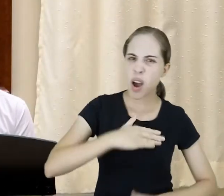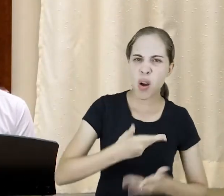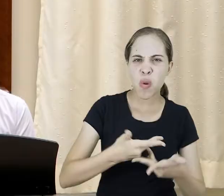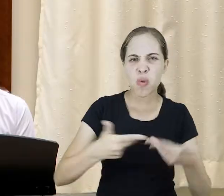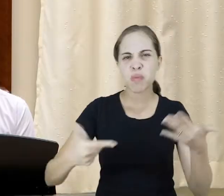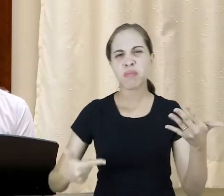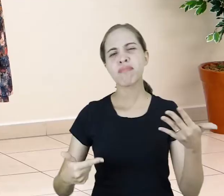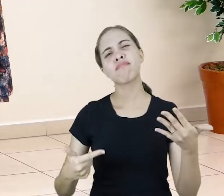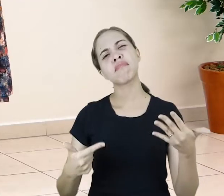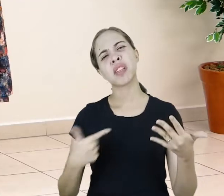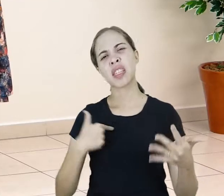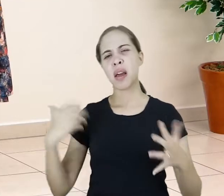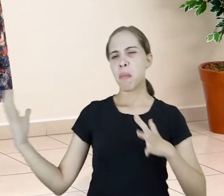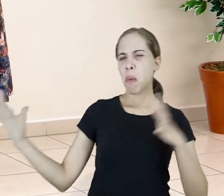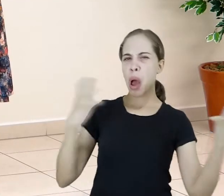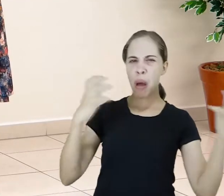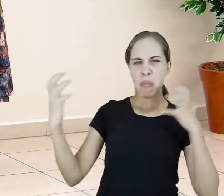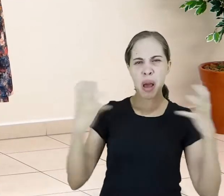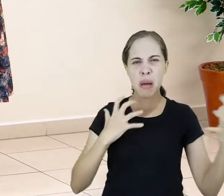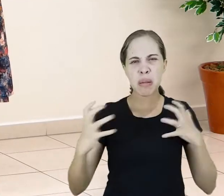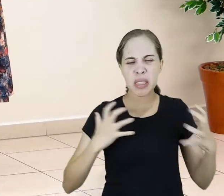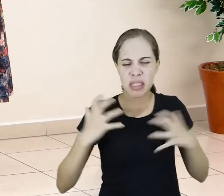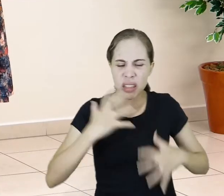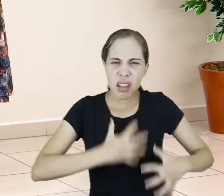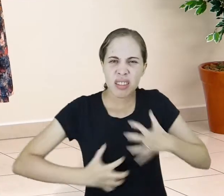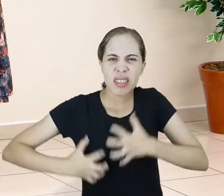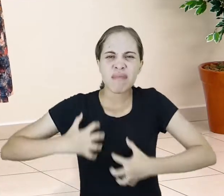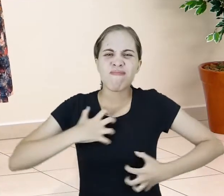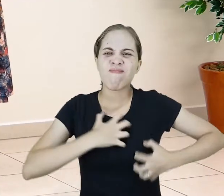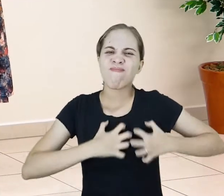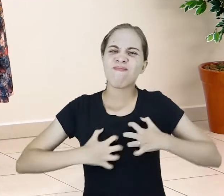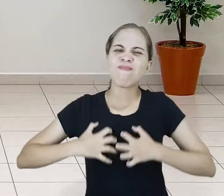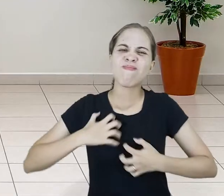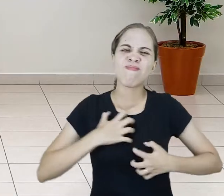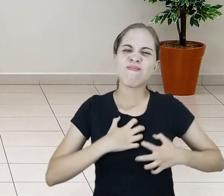e acalmou a tempestade aqui